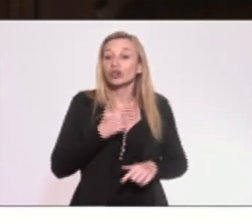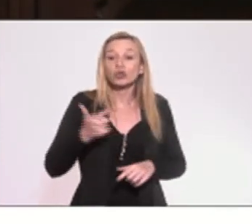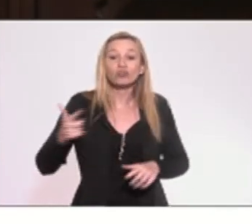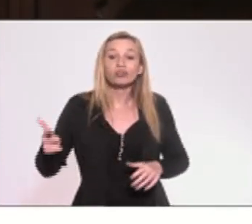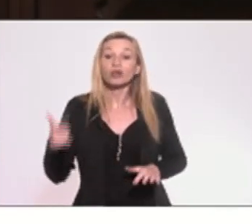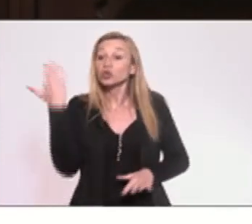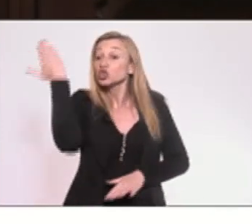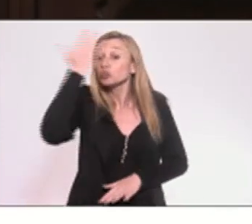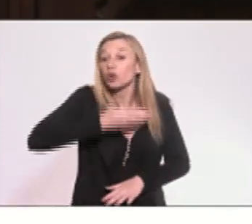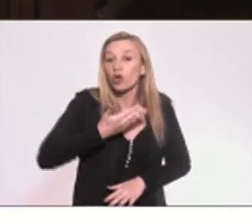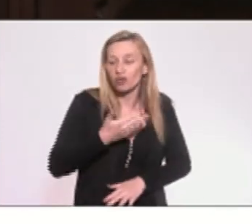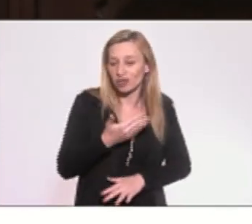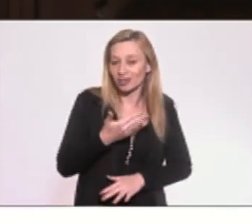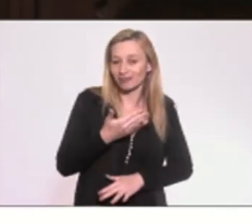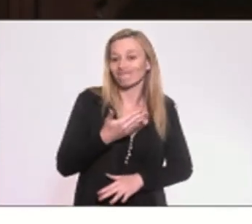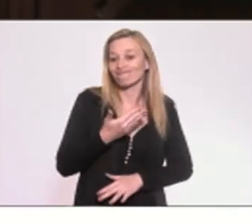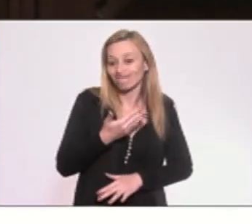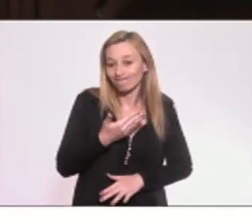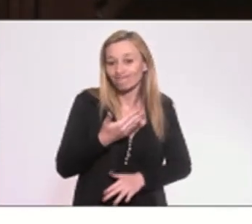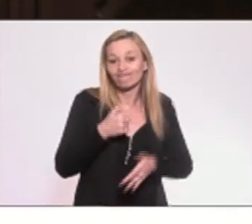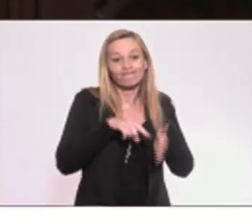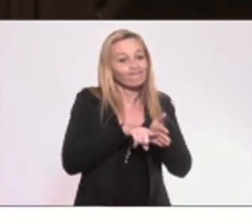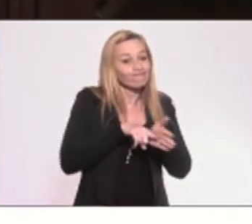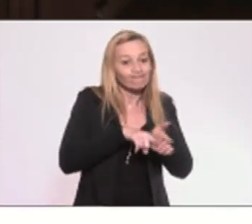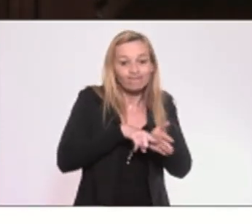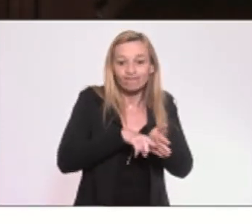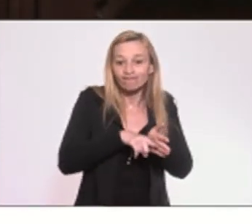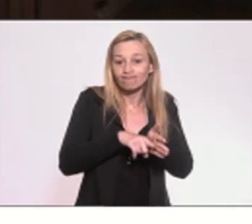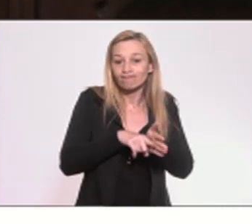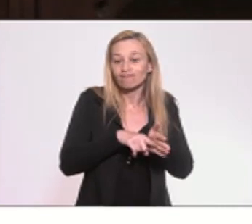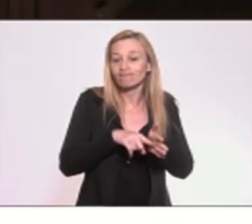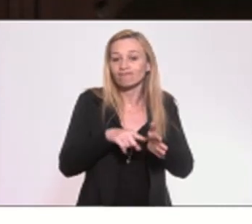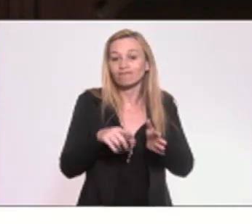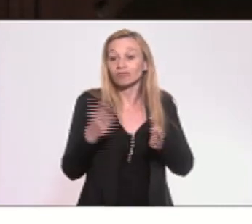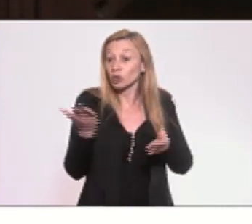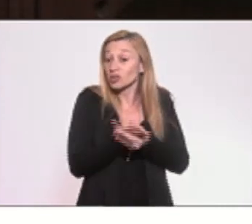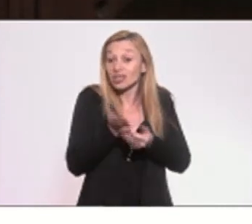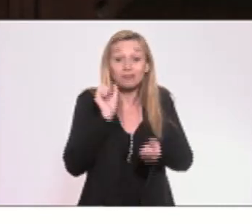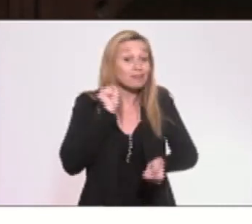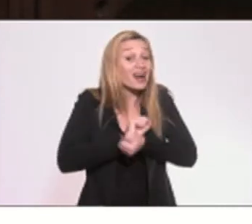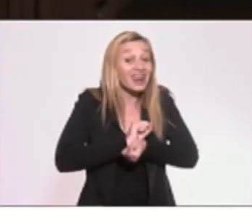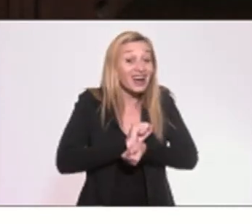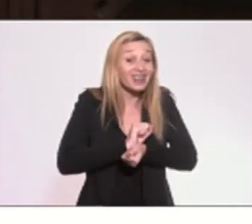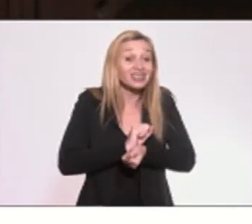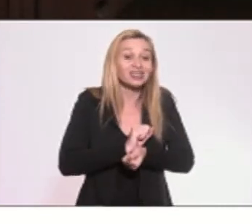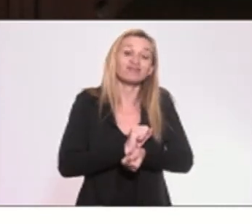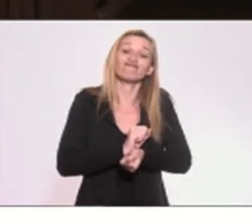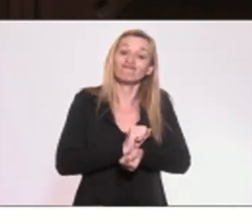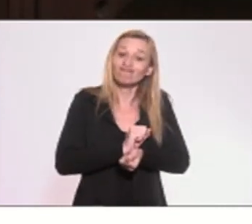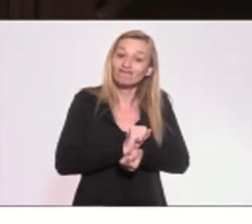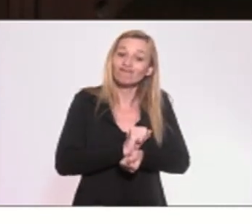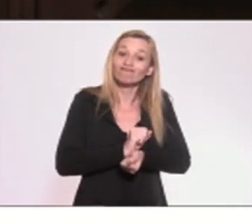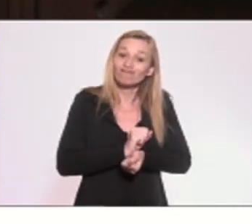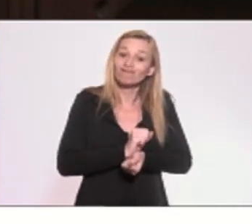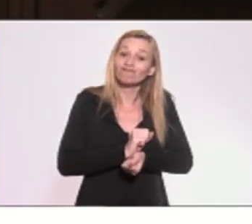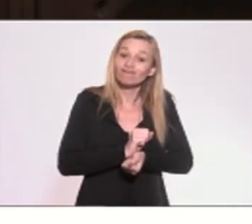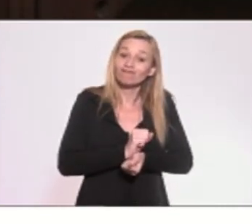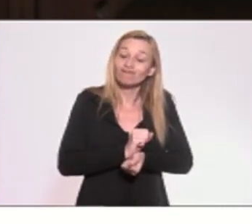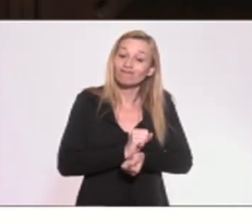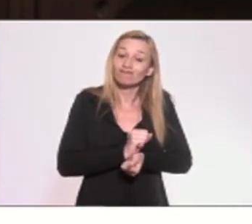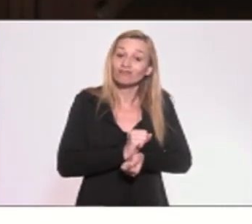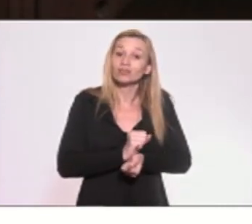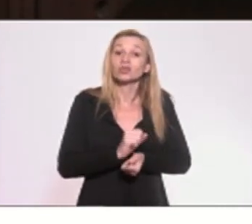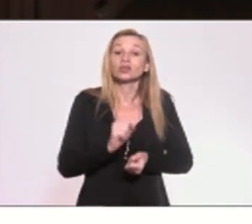elementos. A análise dos autos do processo ficou restrito aos membros da Comissão de Constituição e